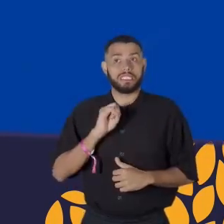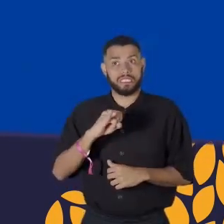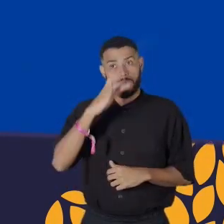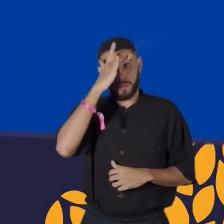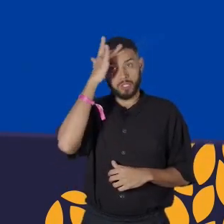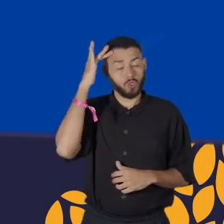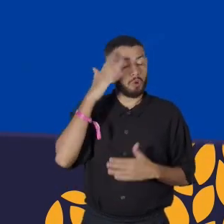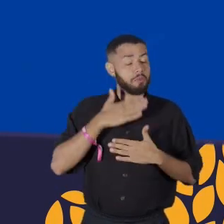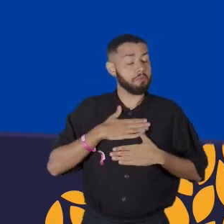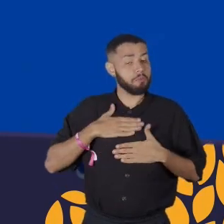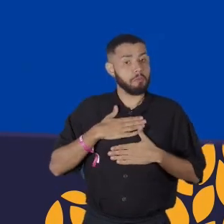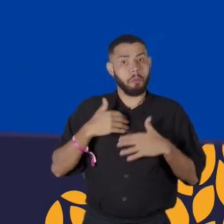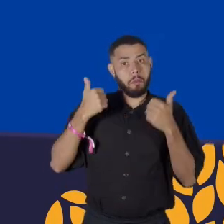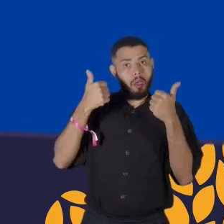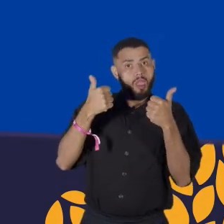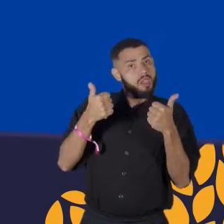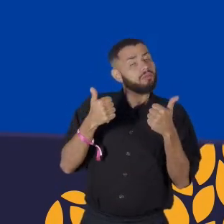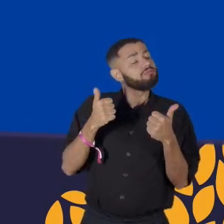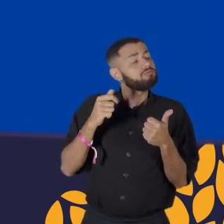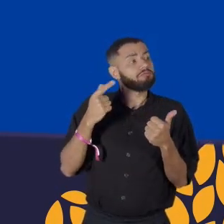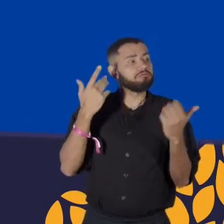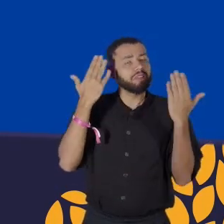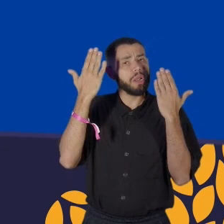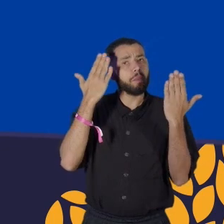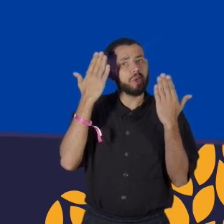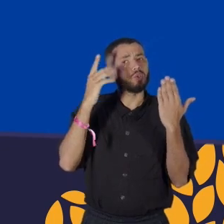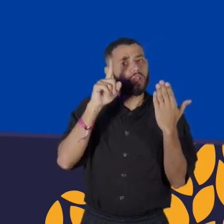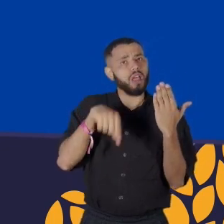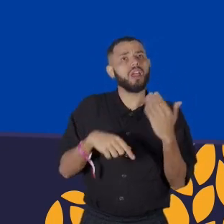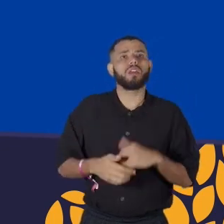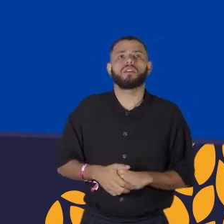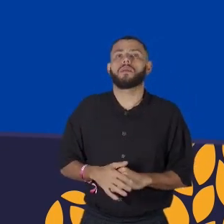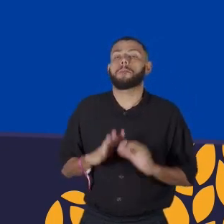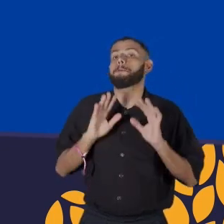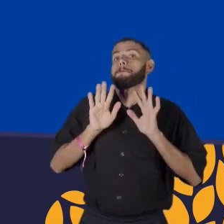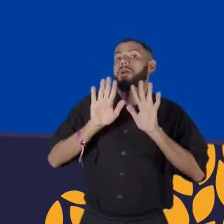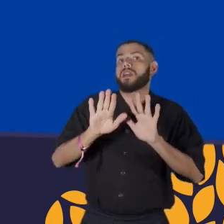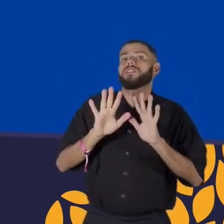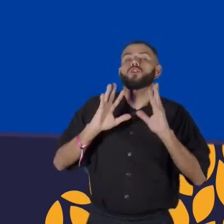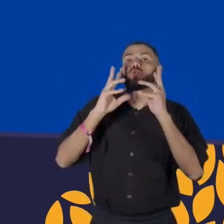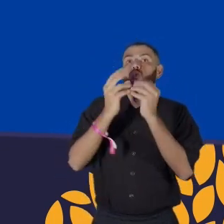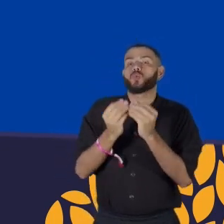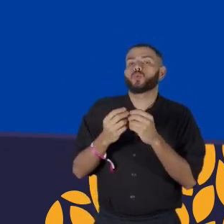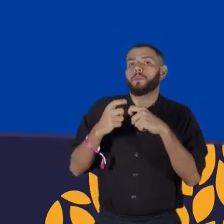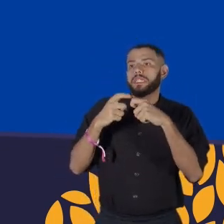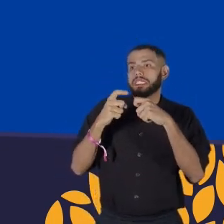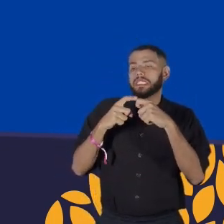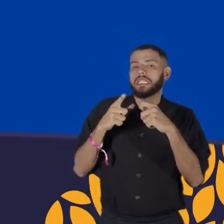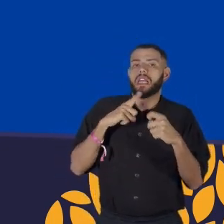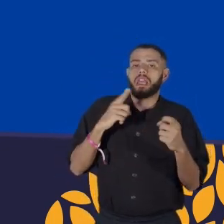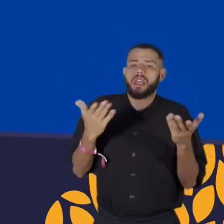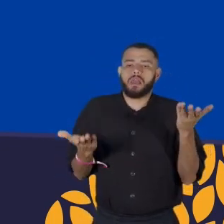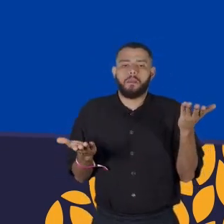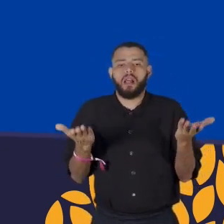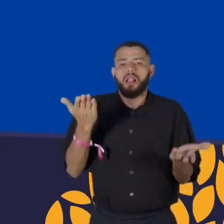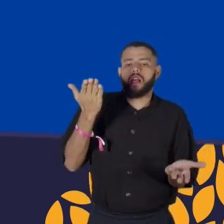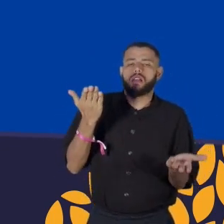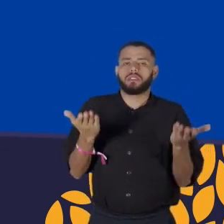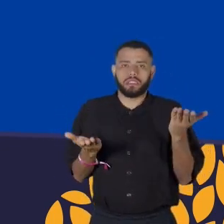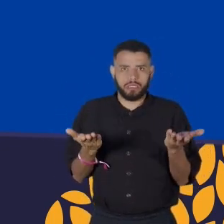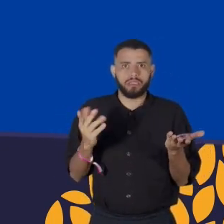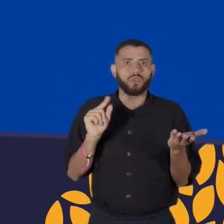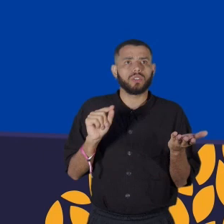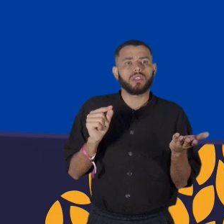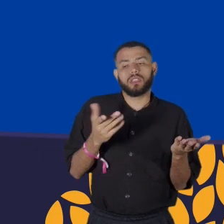pessoa, é terapêutico. Mas tudo na medicina é uma balança, que de um lado a gente